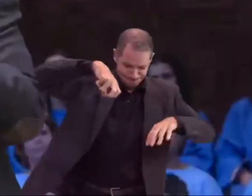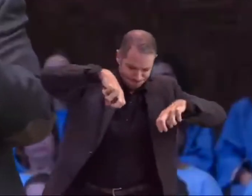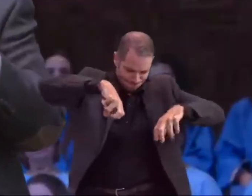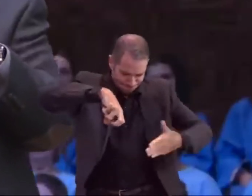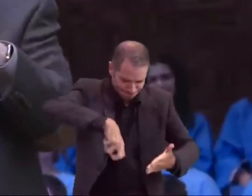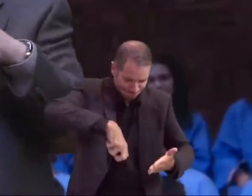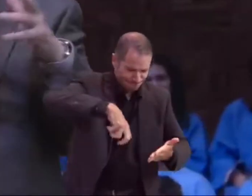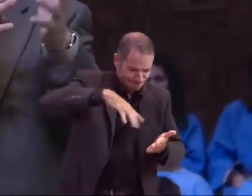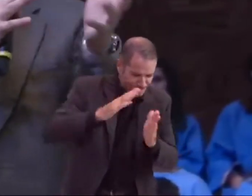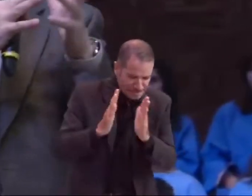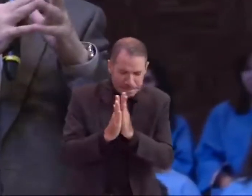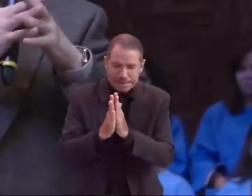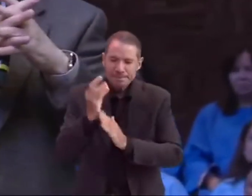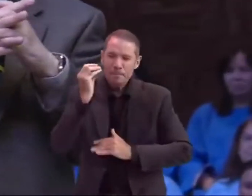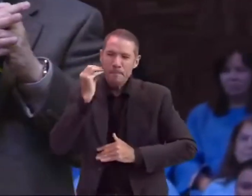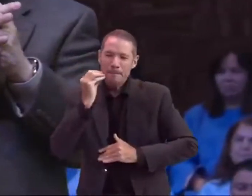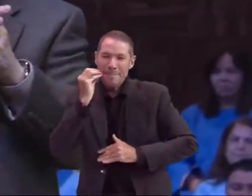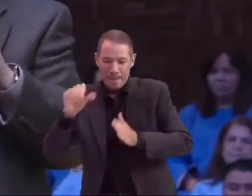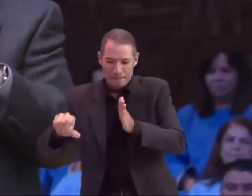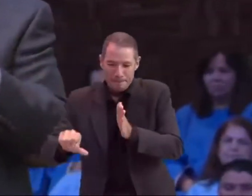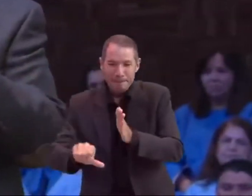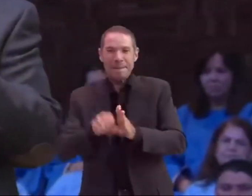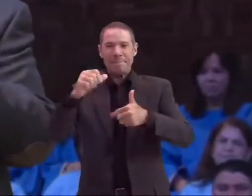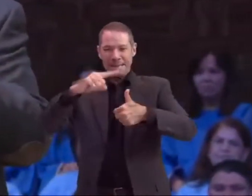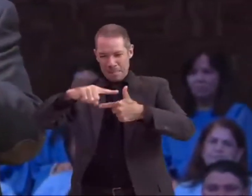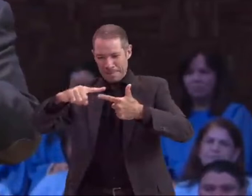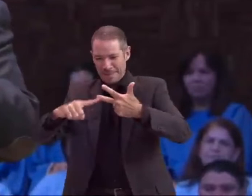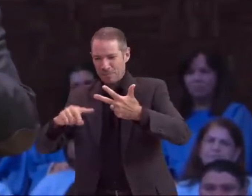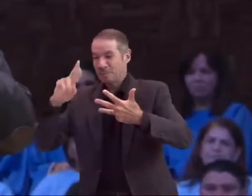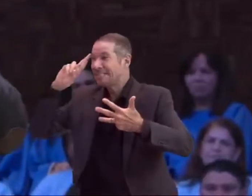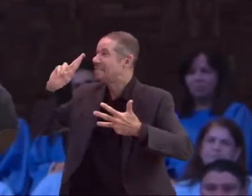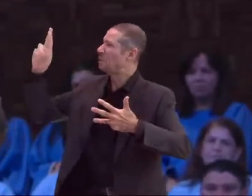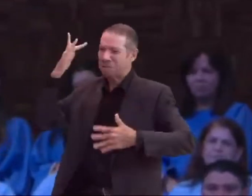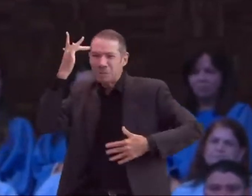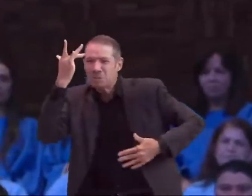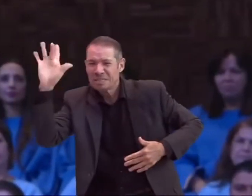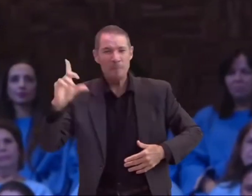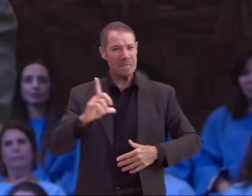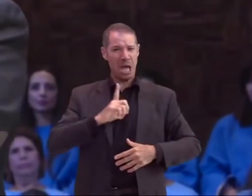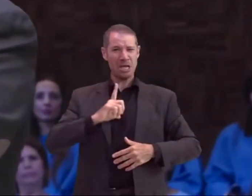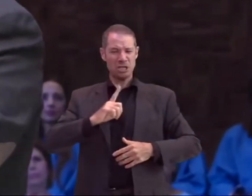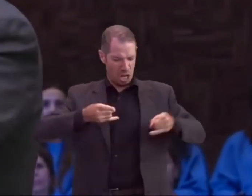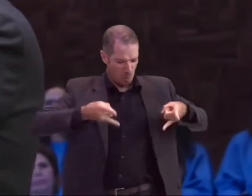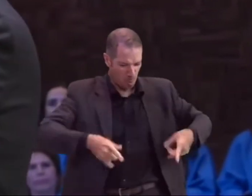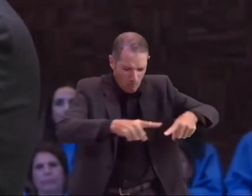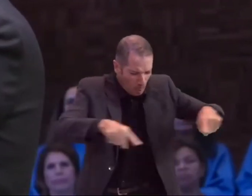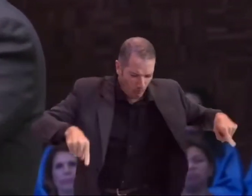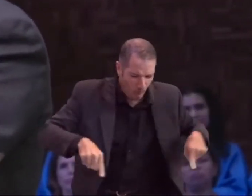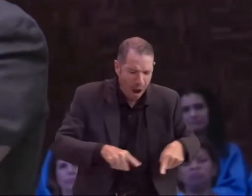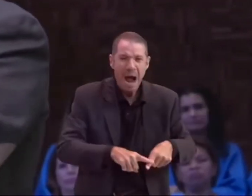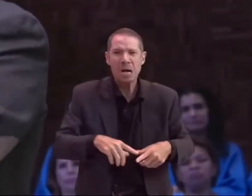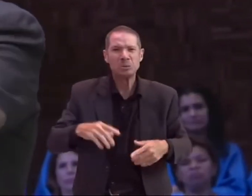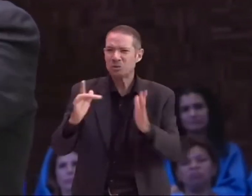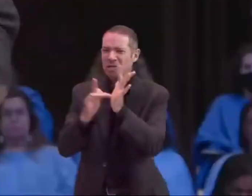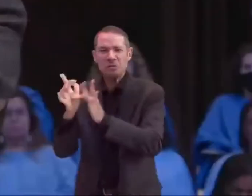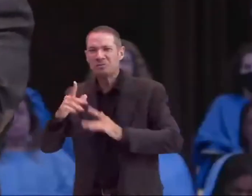eu vivi experiências, as minhas primeiras experiências com o Senhor. E eu nem sabia que tinha que ser no quarto, né? A ideia aqui que